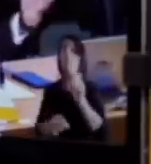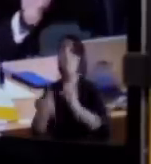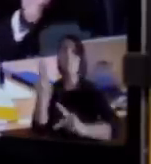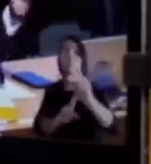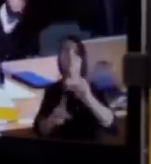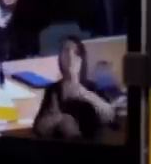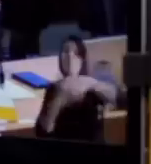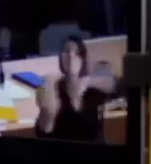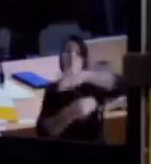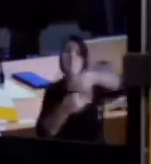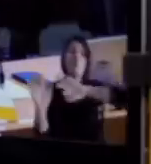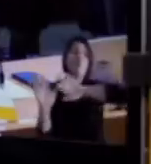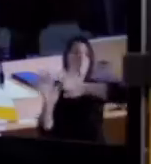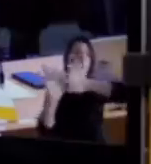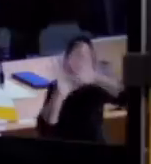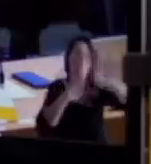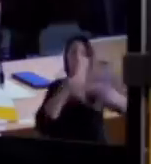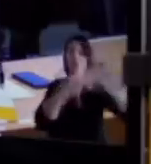destruindo prédios